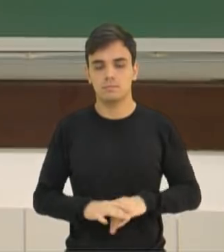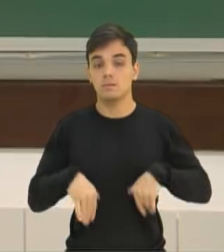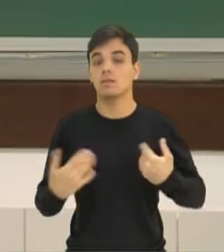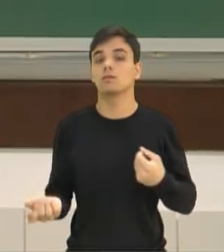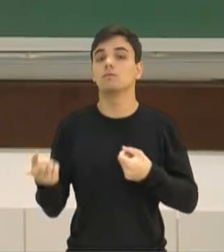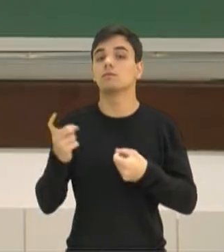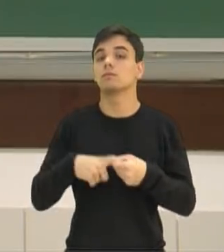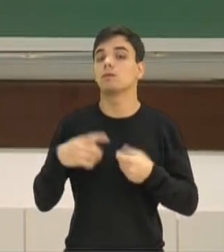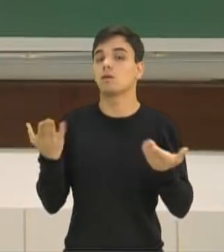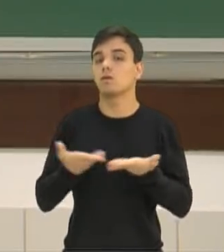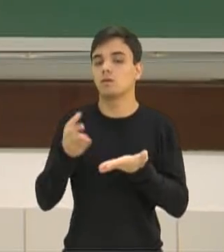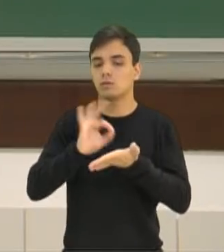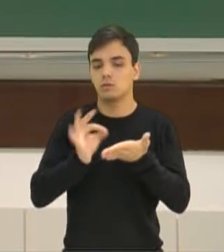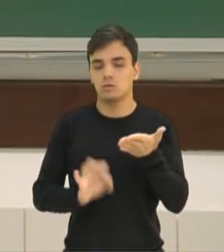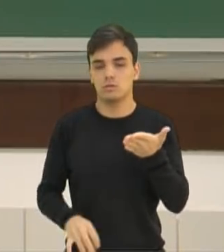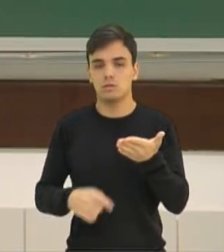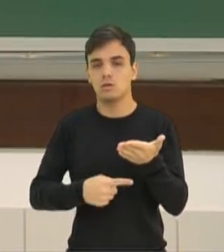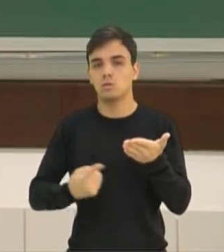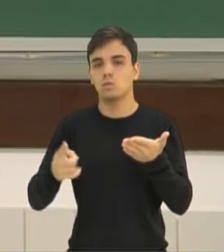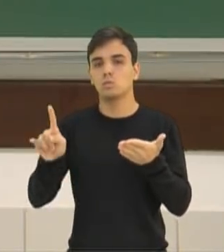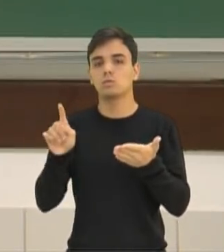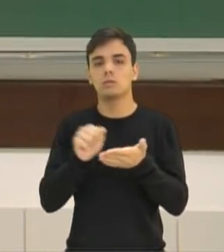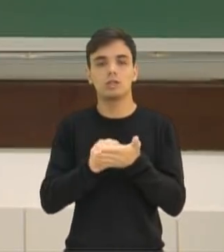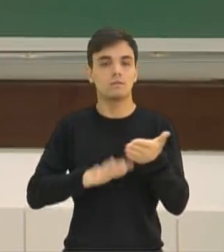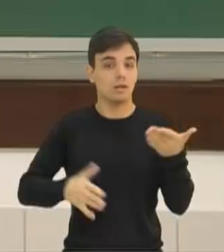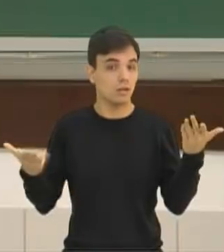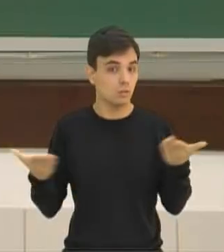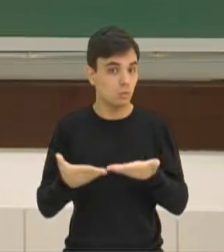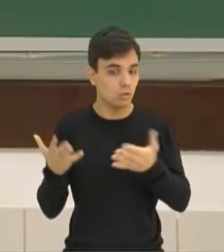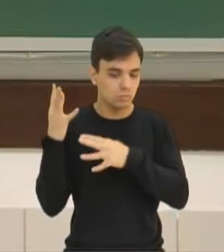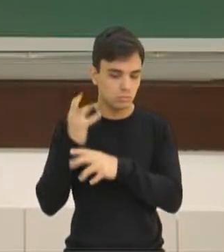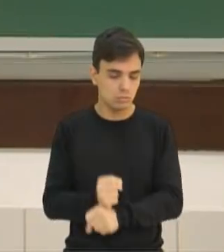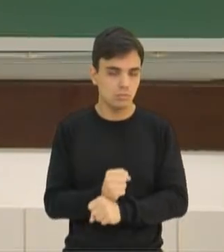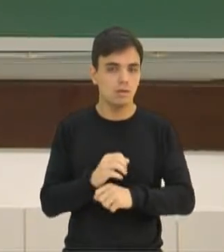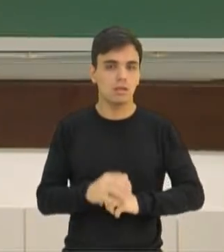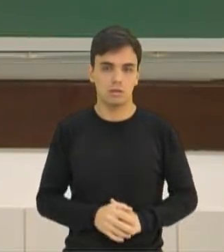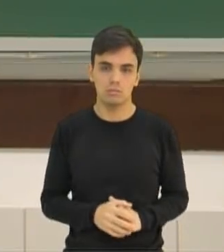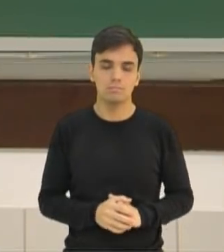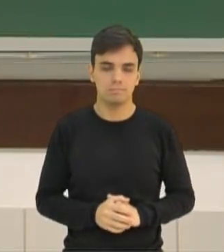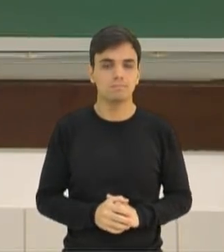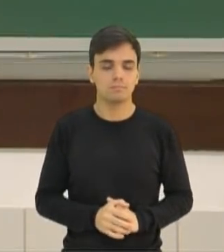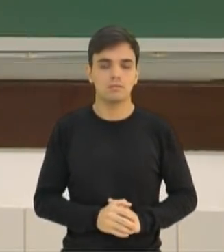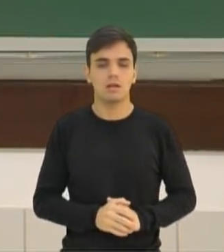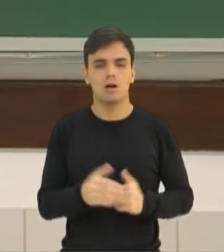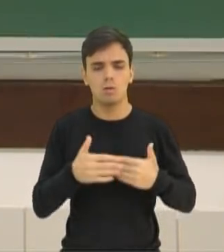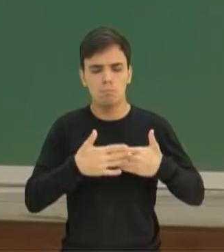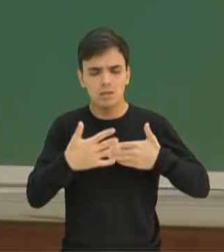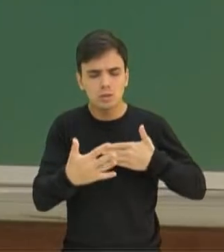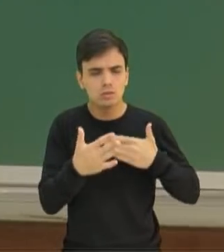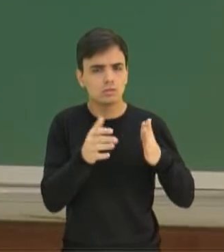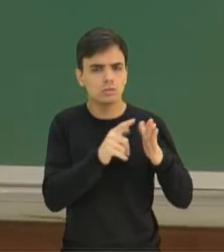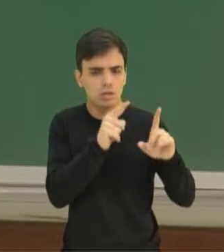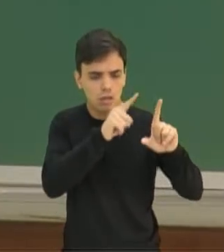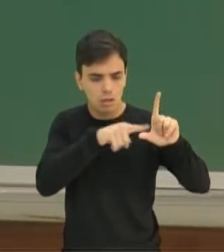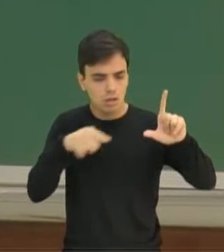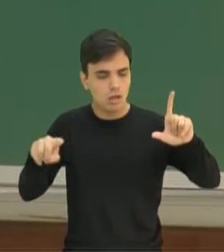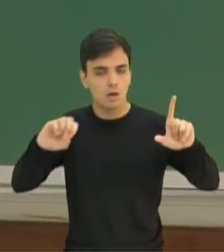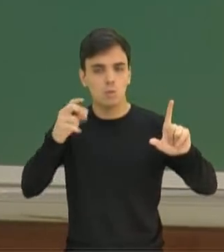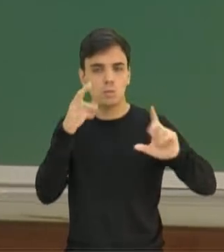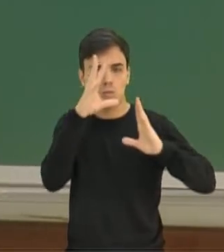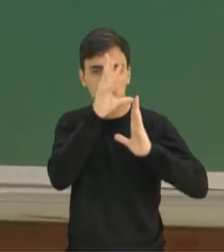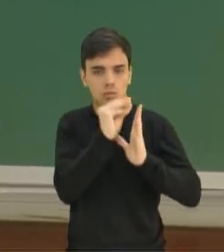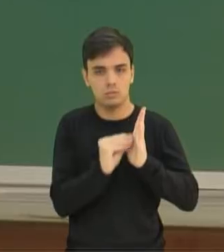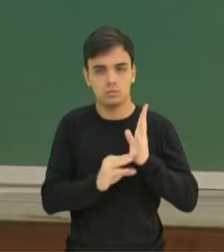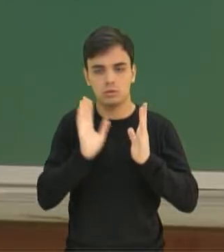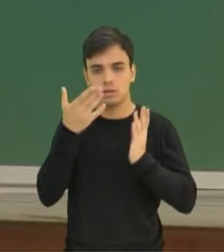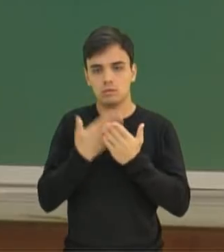Voltamos então ali com a correção da nossa última atividade dessa aula de retomada, pessoal. A partir dos gráficos, dos conteúdos que nós